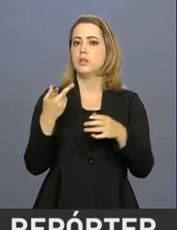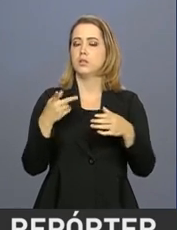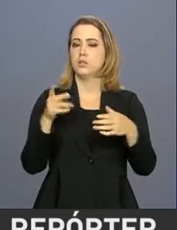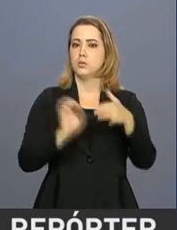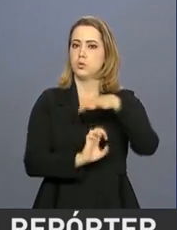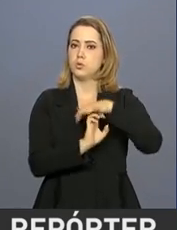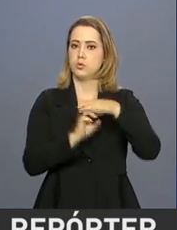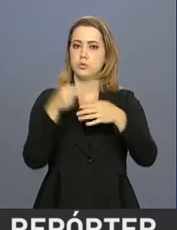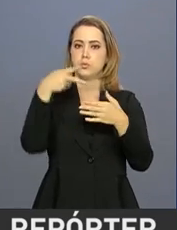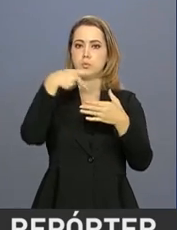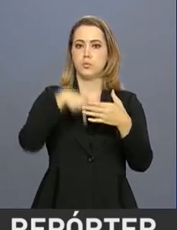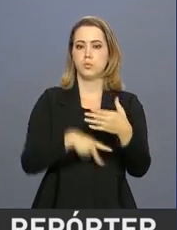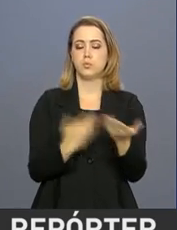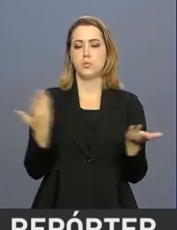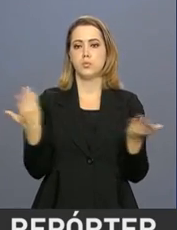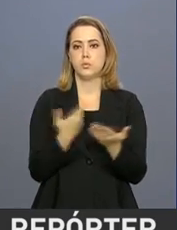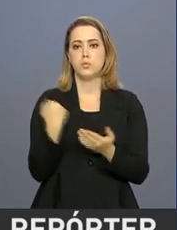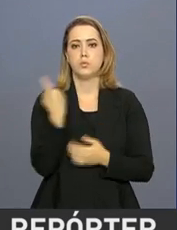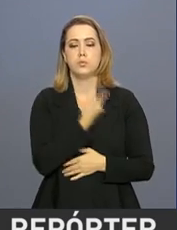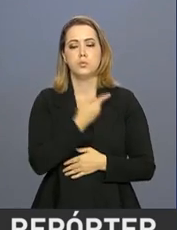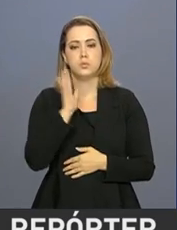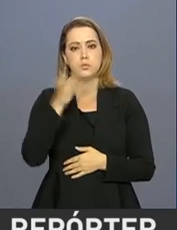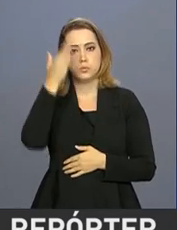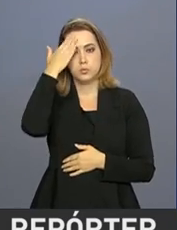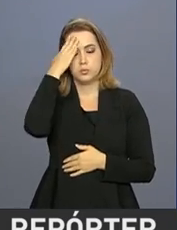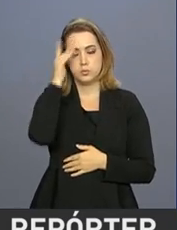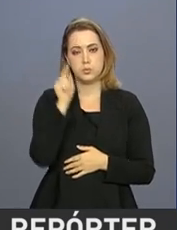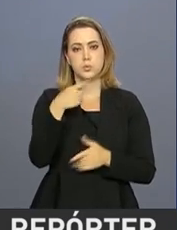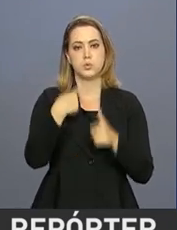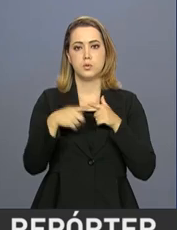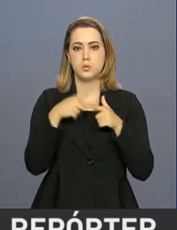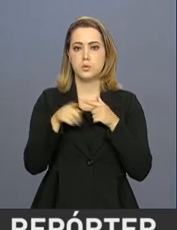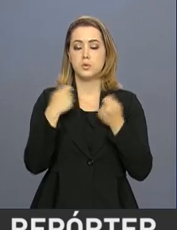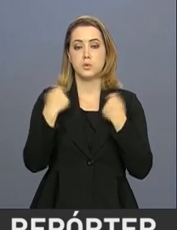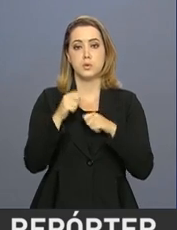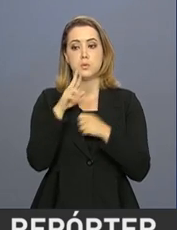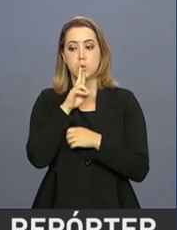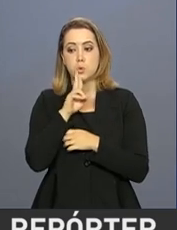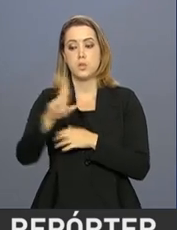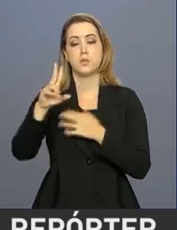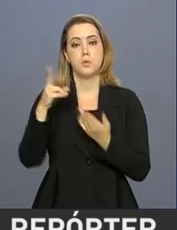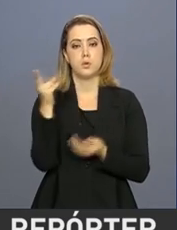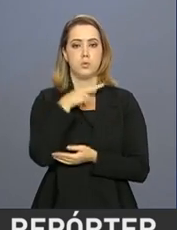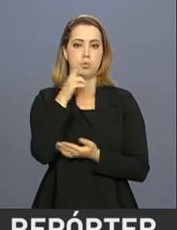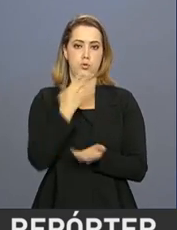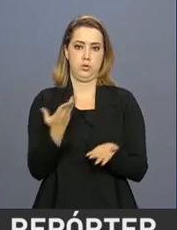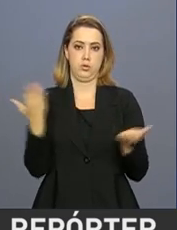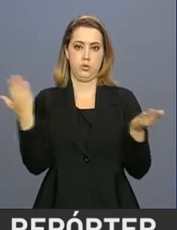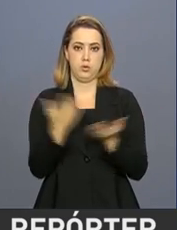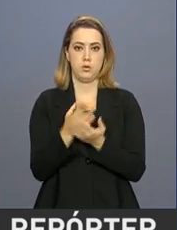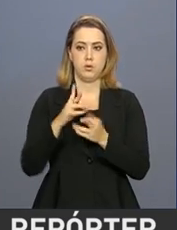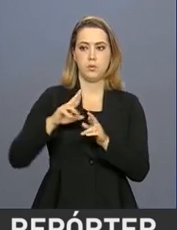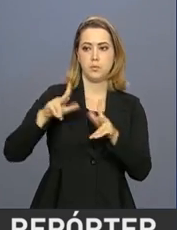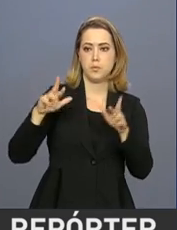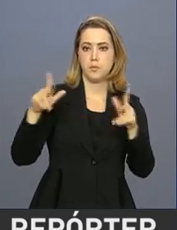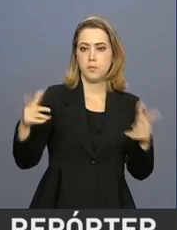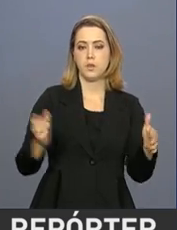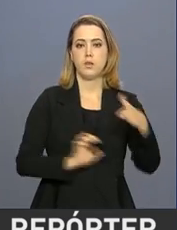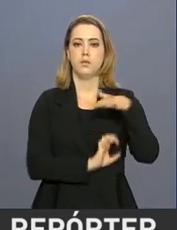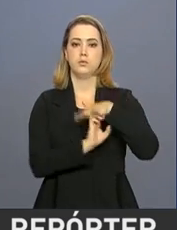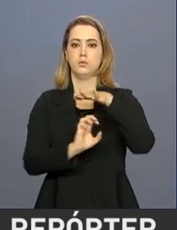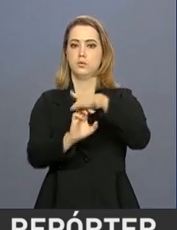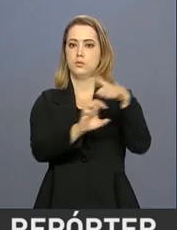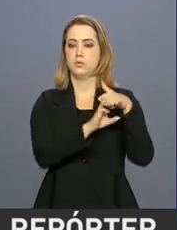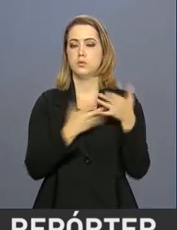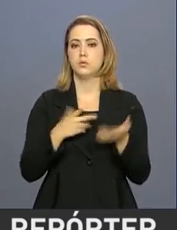que exigem uma pronta resposta. E uma das prontas respostas é exatamente esta, é diversificar a